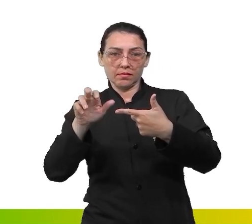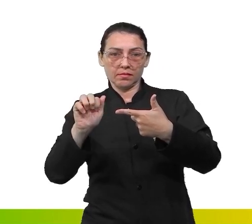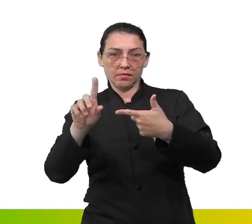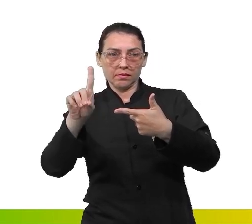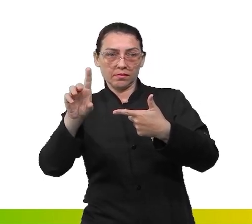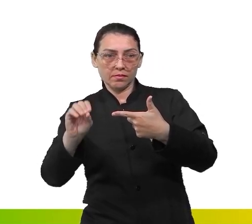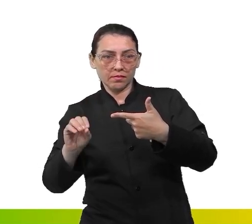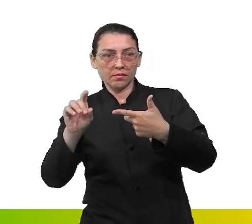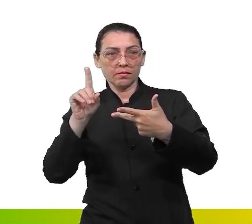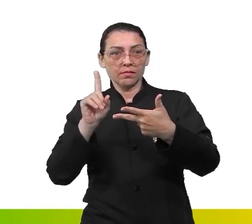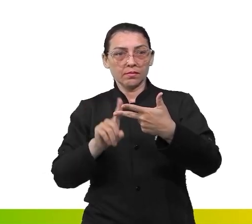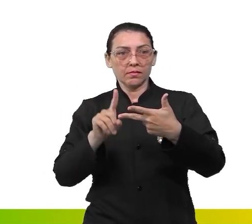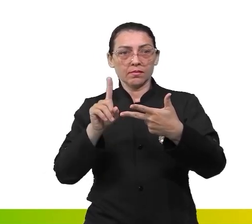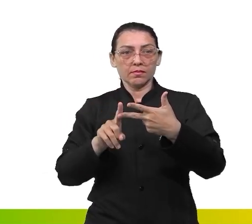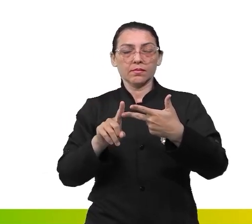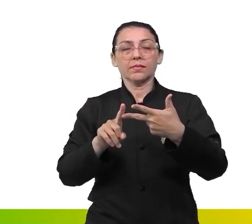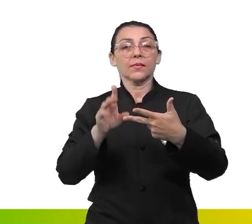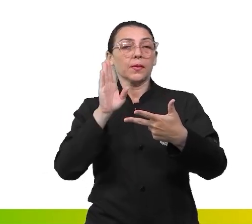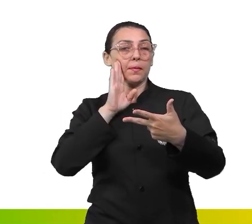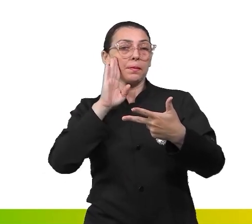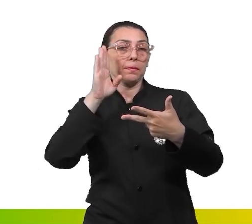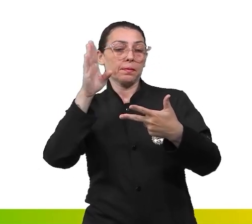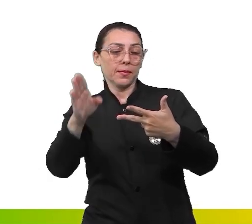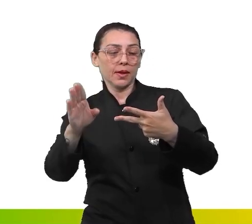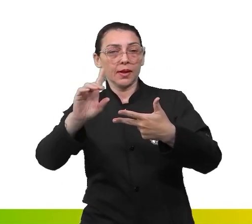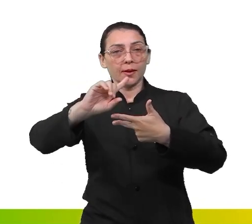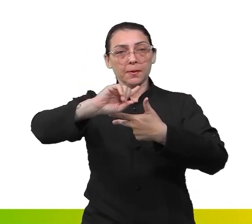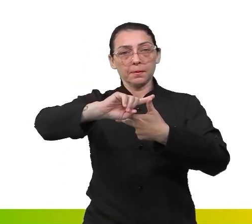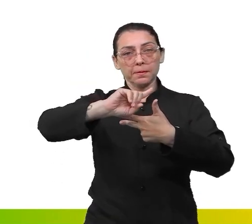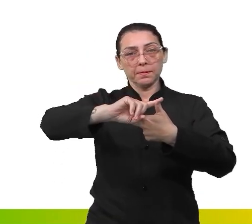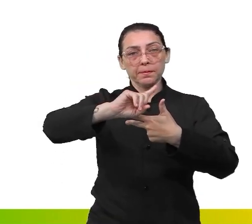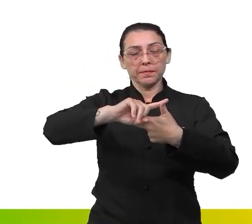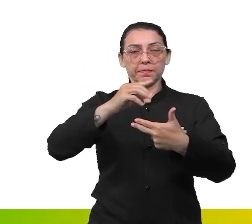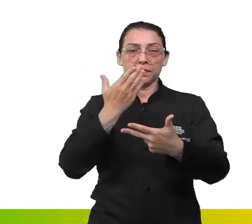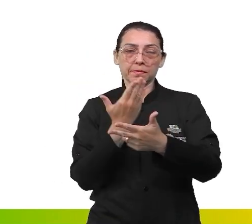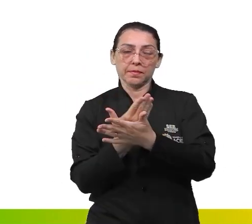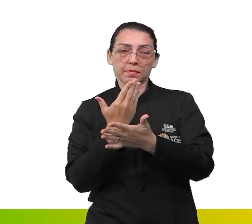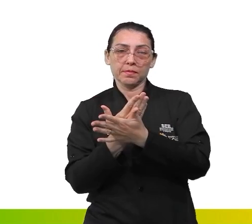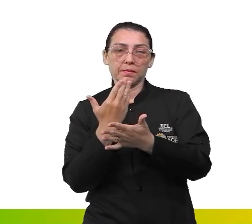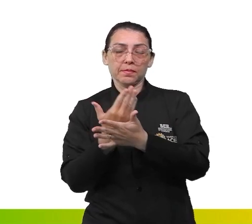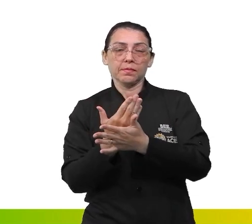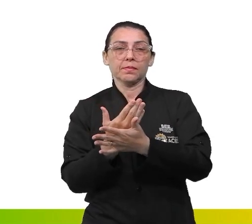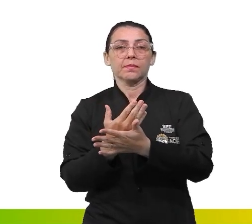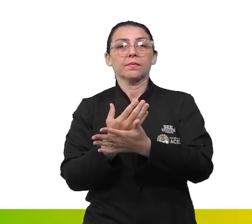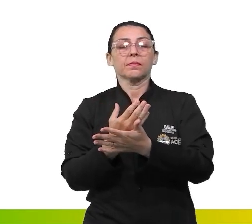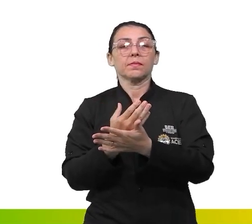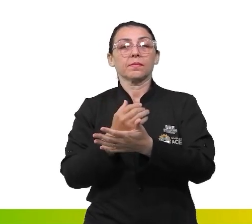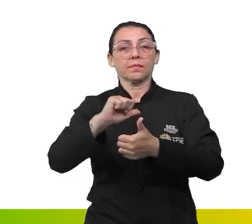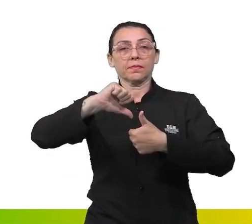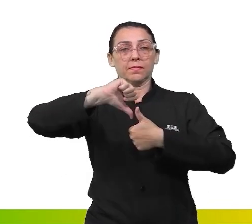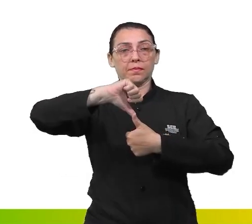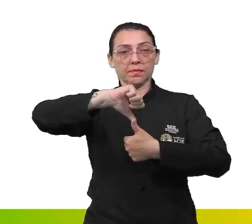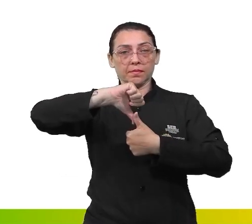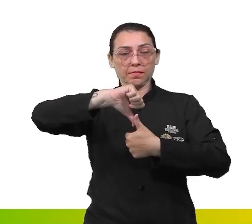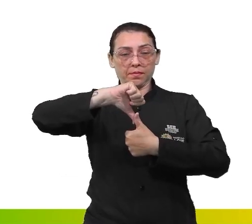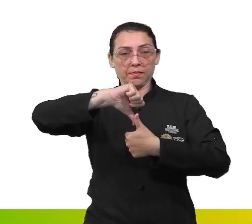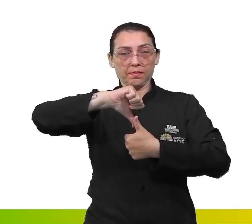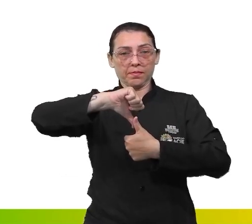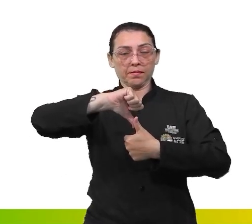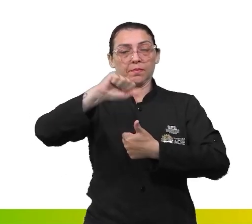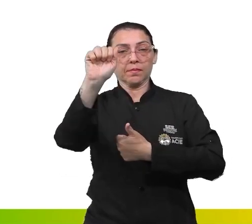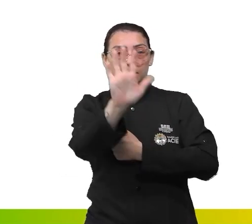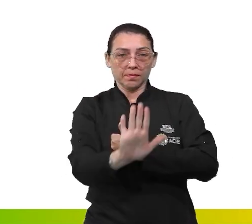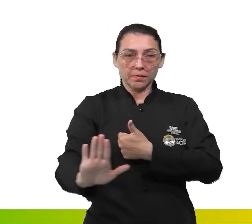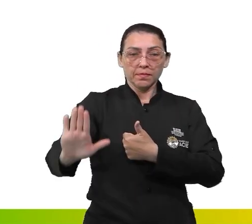tipo tropical, principalmente quando a gente estuda aí na América Central. Então, a porção central da